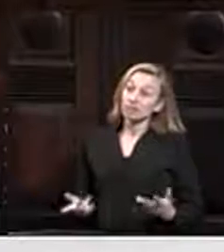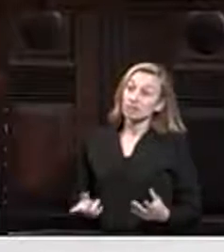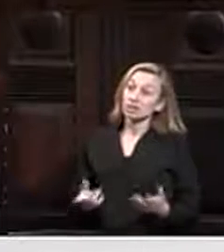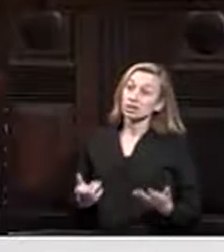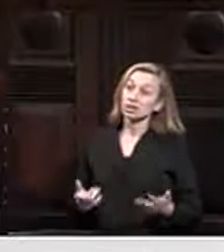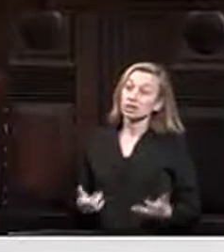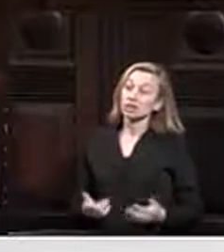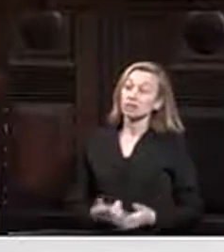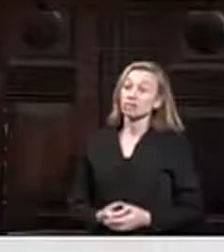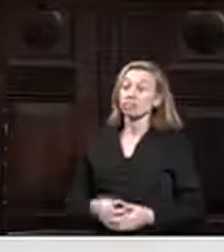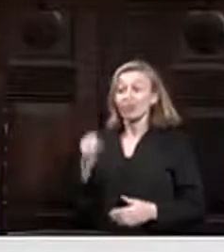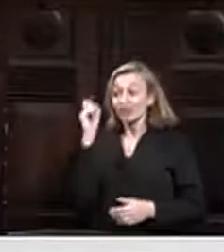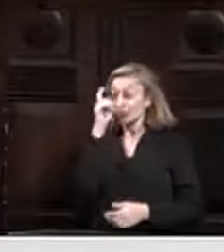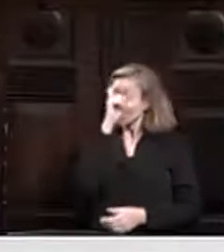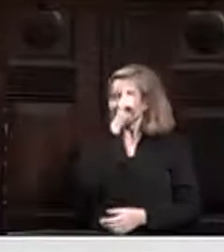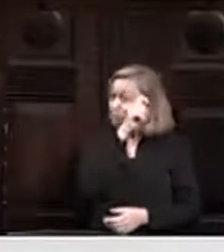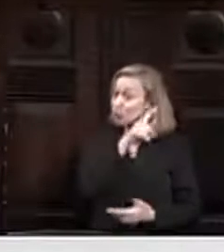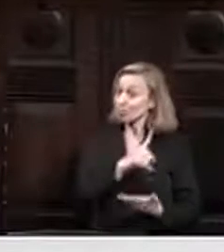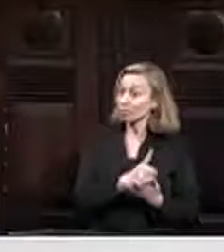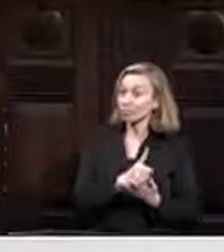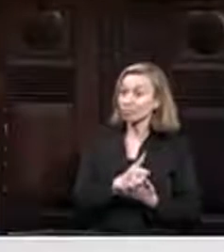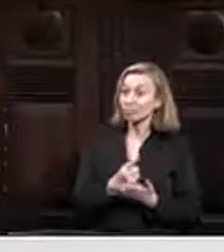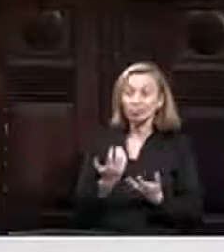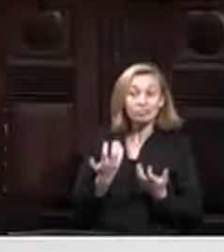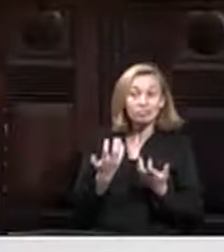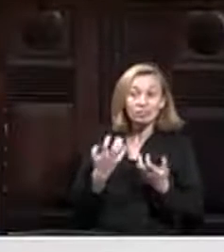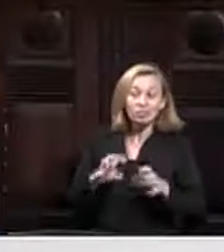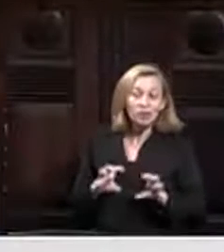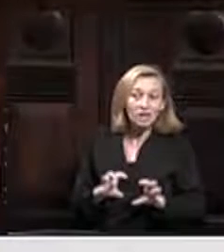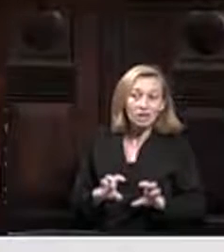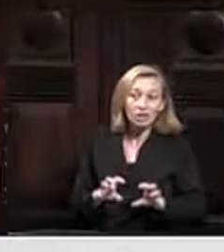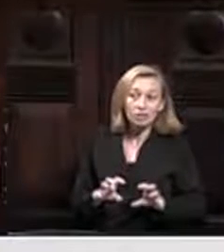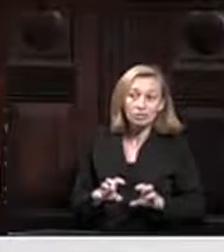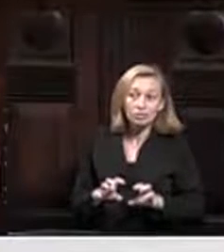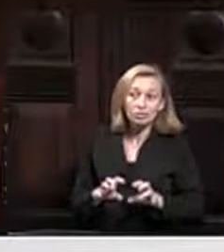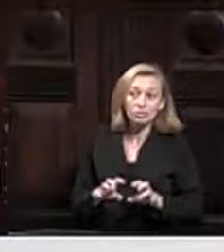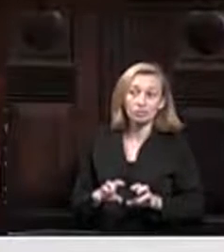às forças militares. Nós não queremos desgaste das forças militares.